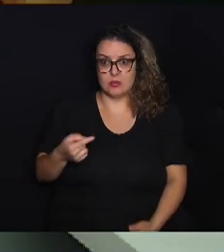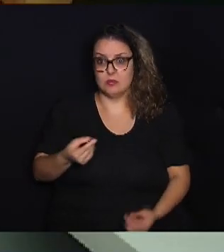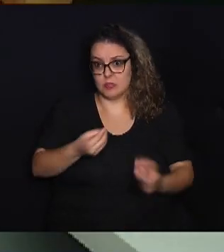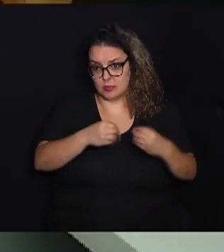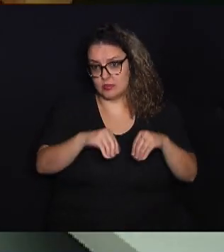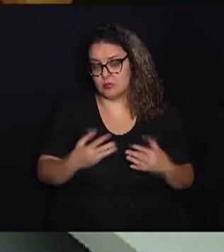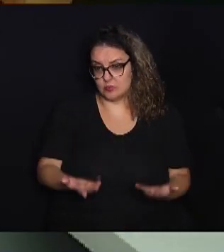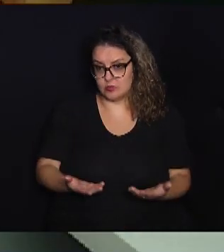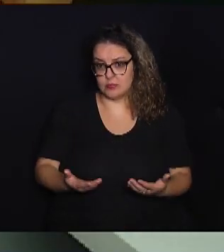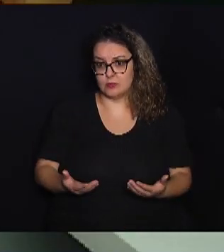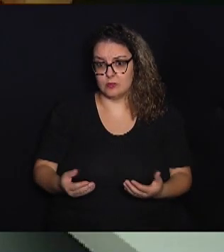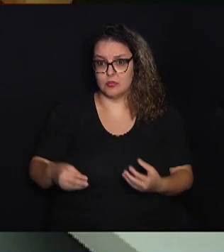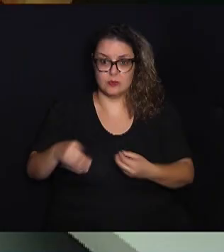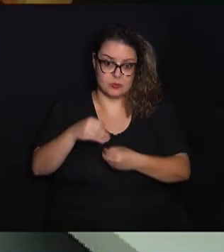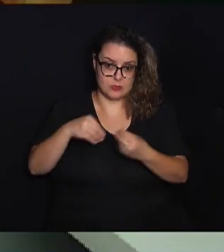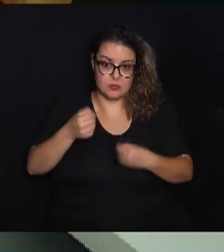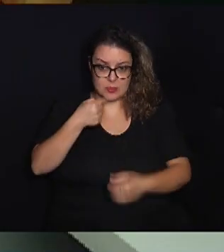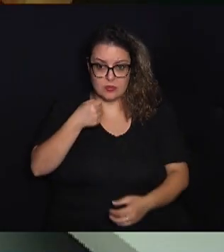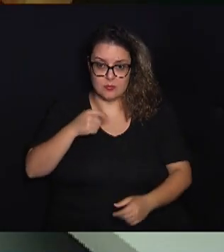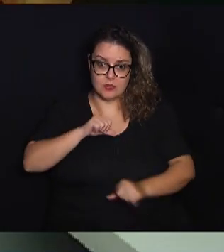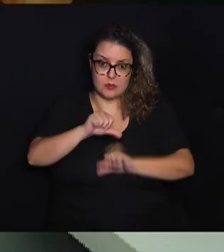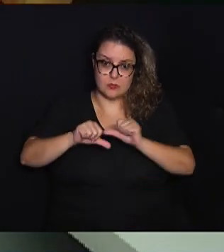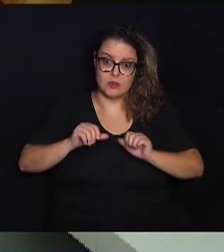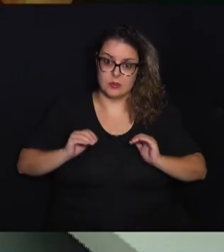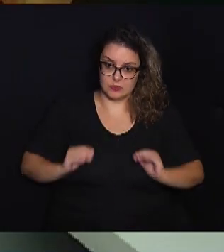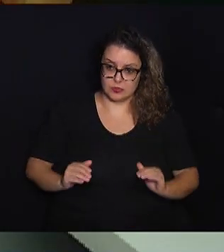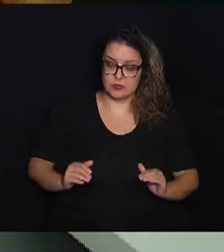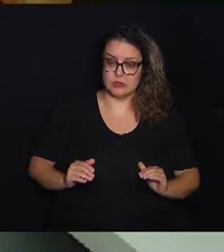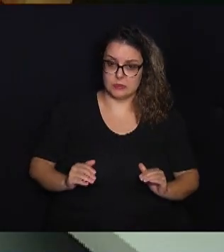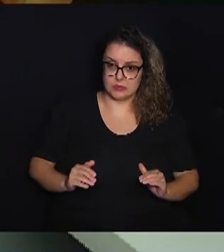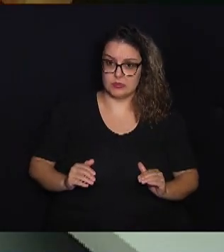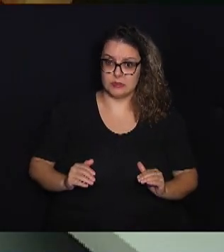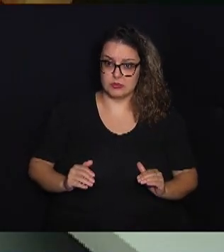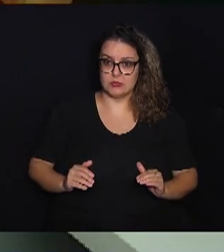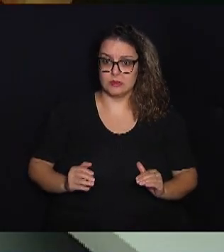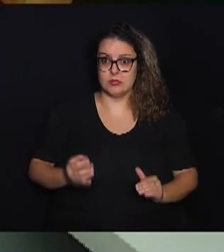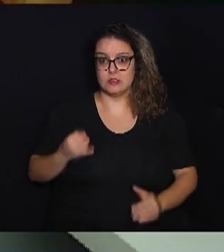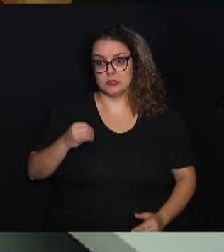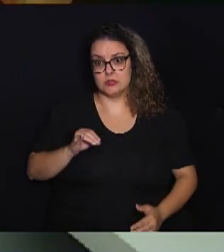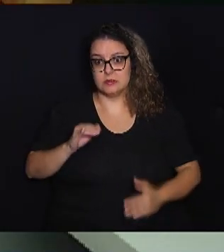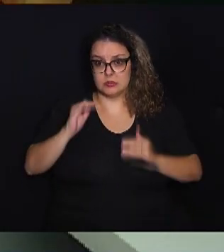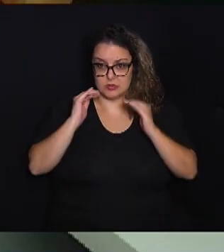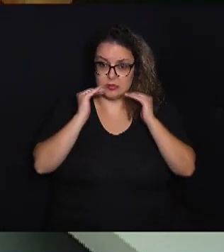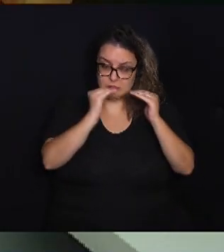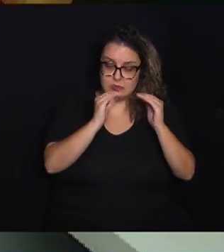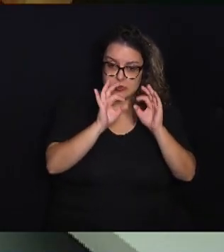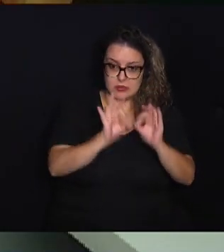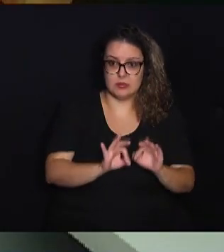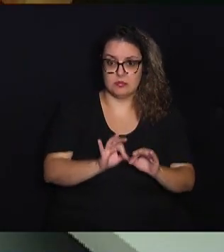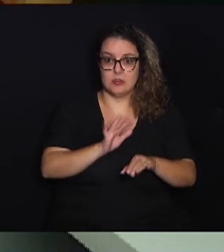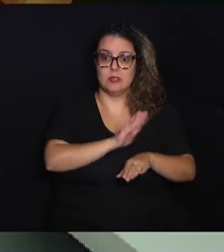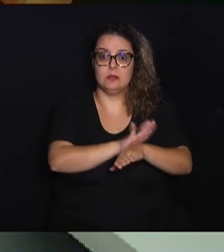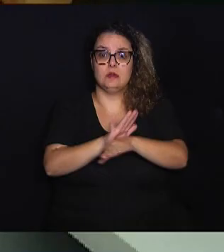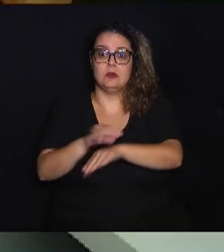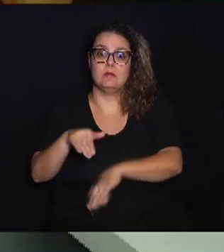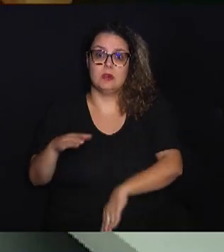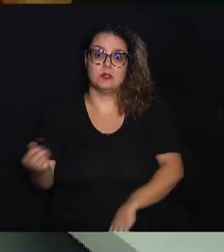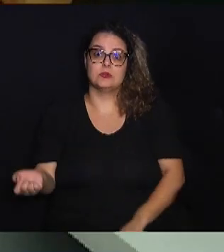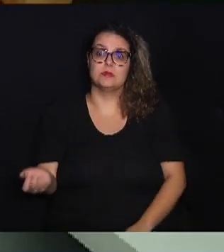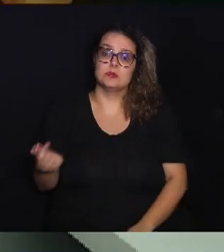não envolver remédios e envolver mudanças de comportamento que vão ser, se você seguir direitinho, vão ajudar mais do que o